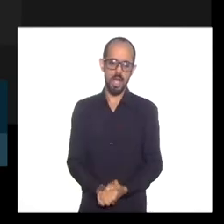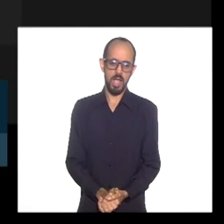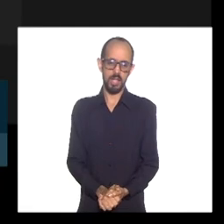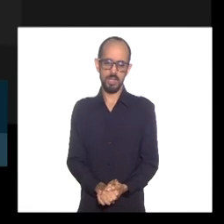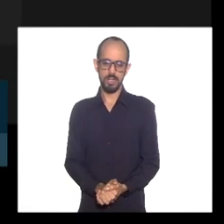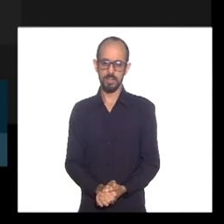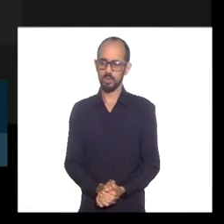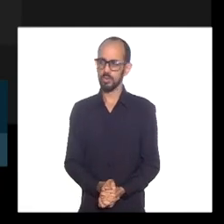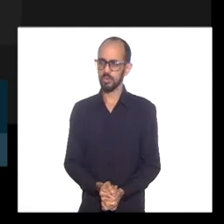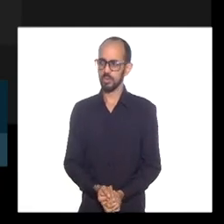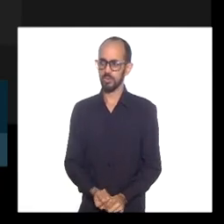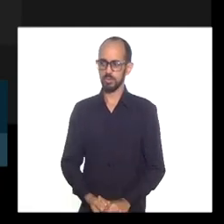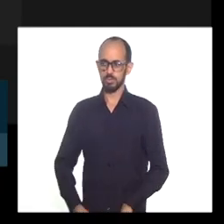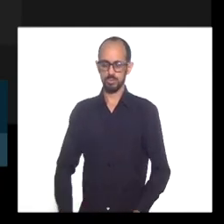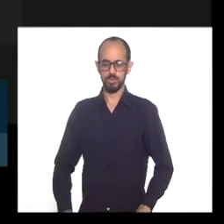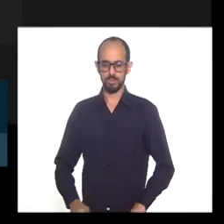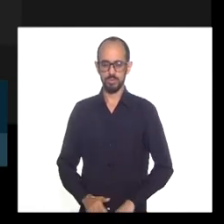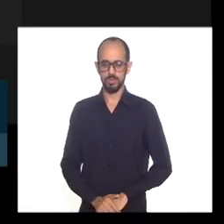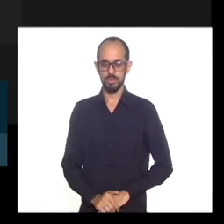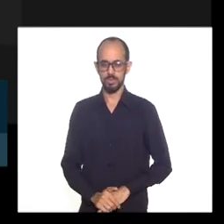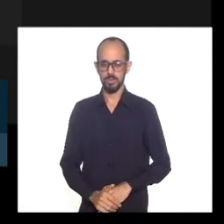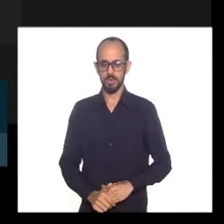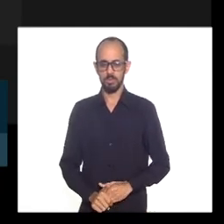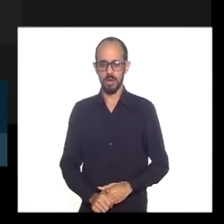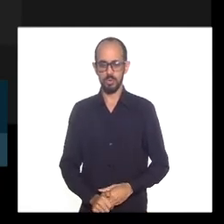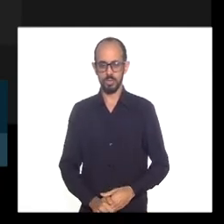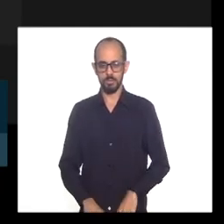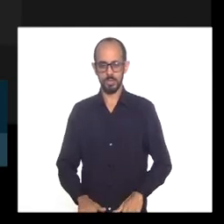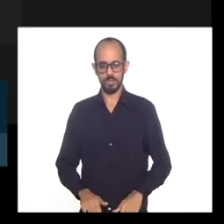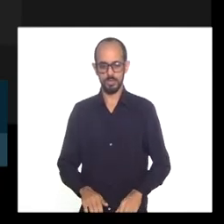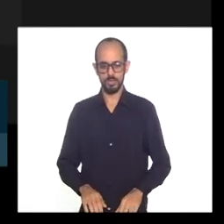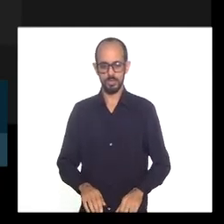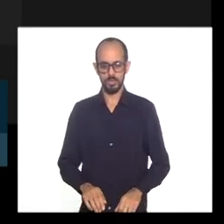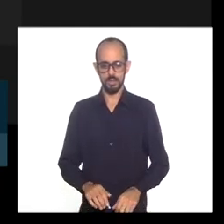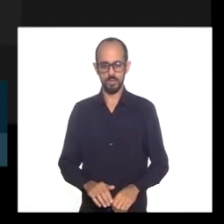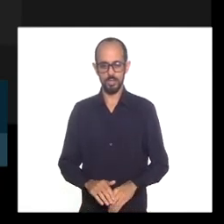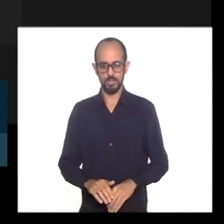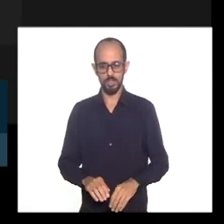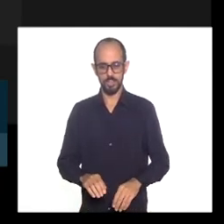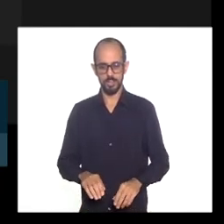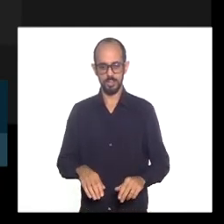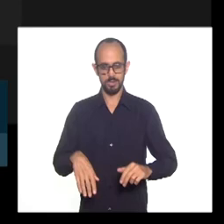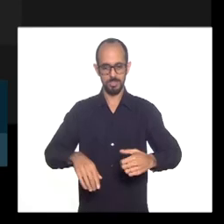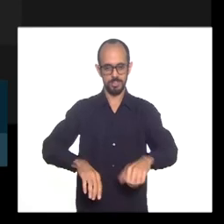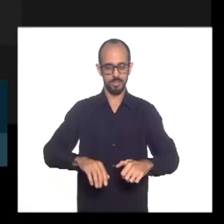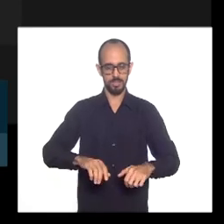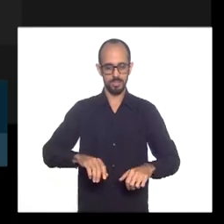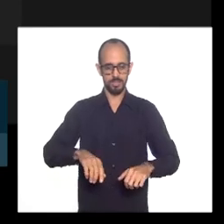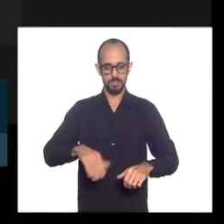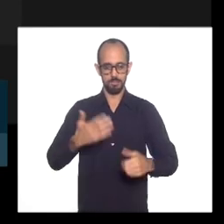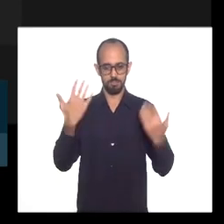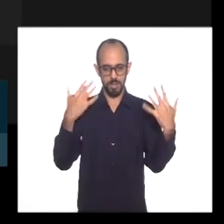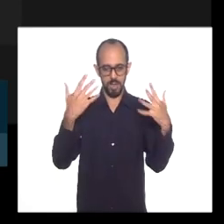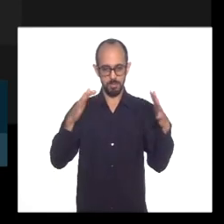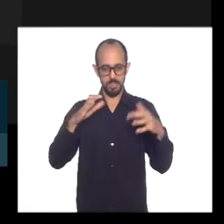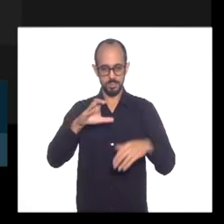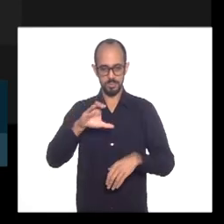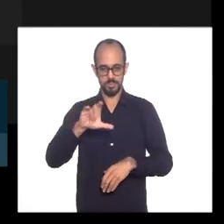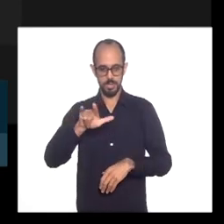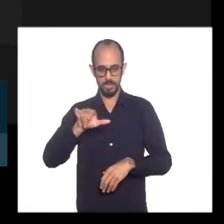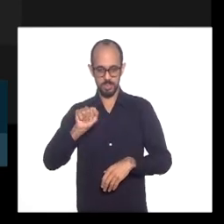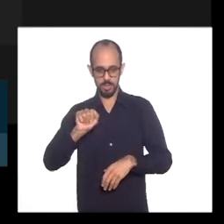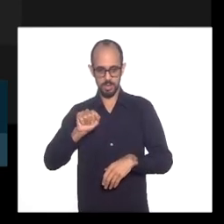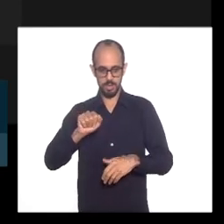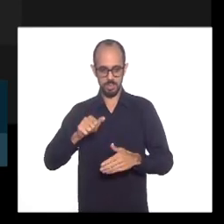aqui ao Mauro e à Magda. Parabenizar a Célia, só tenho elogios aí na condução